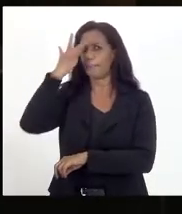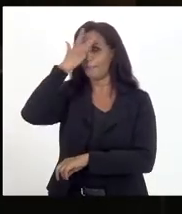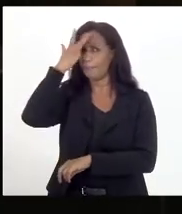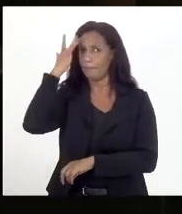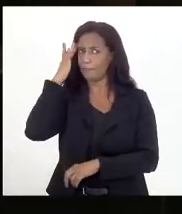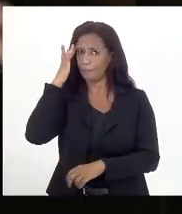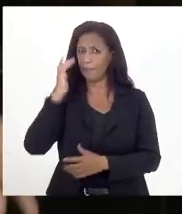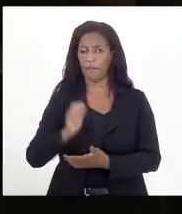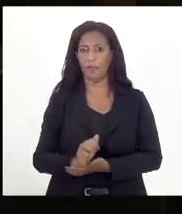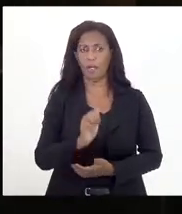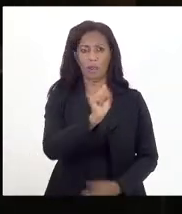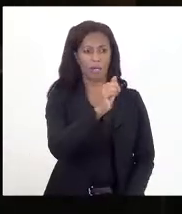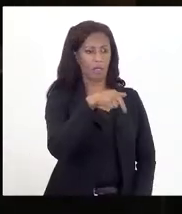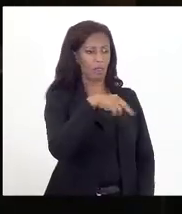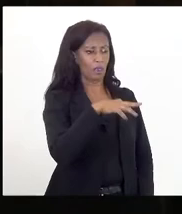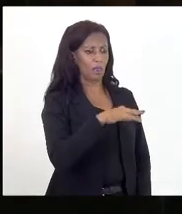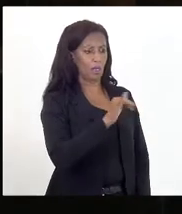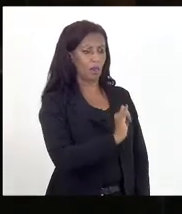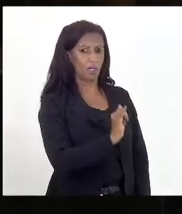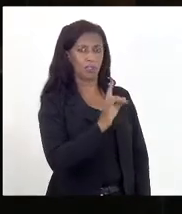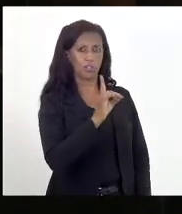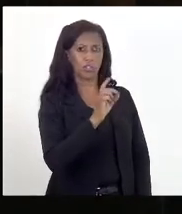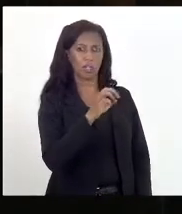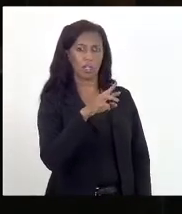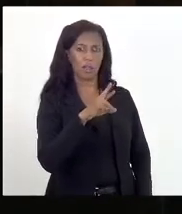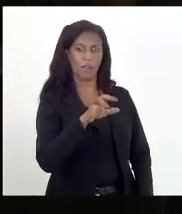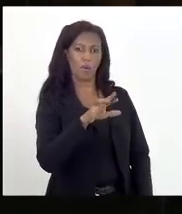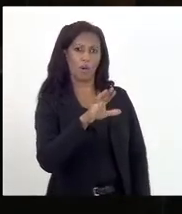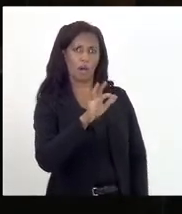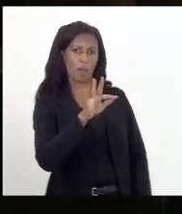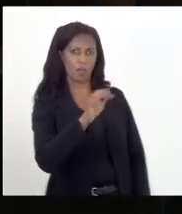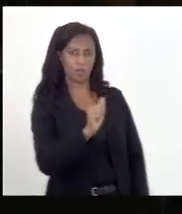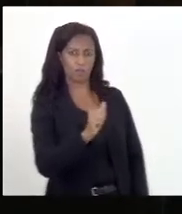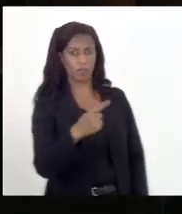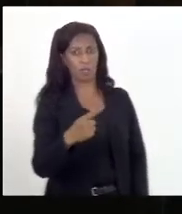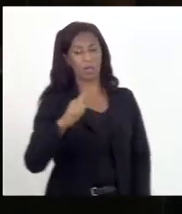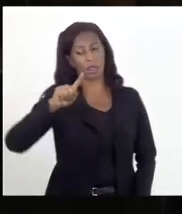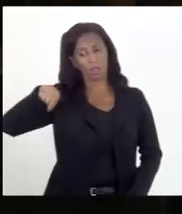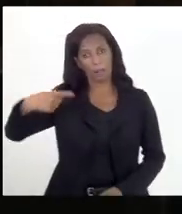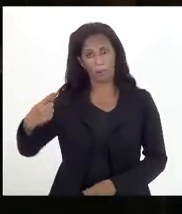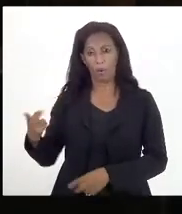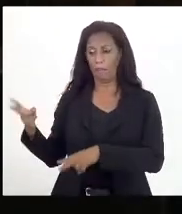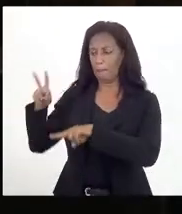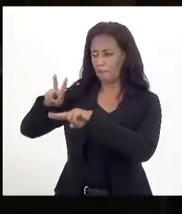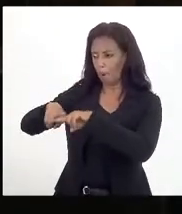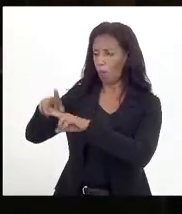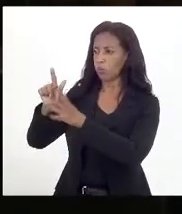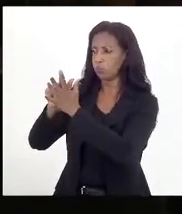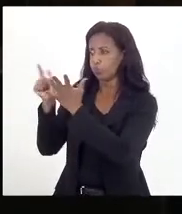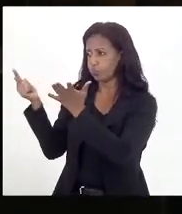consideradas anti-democráticas depois da prisão de jornalistas considerados